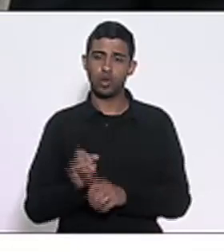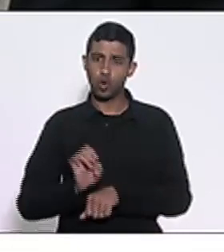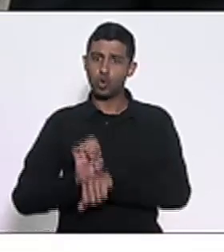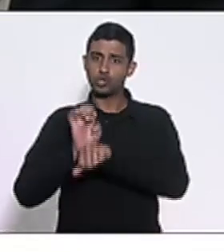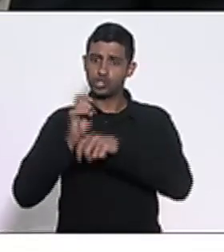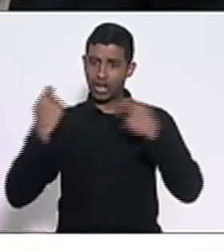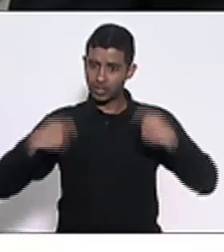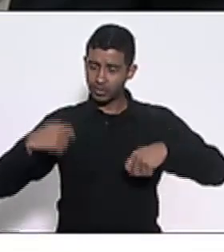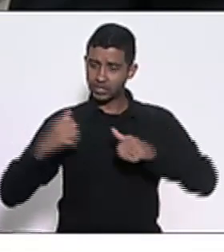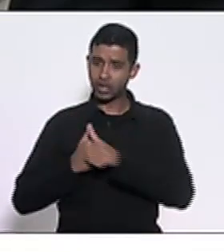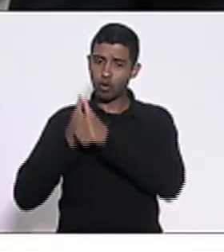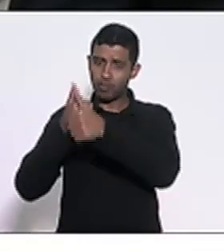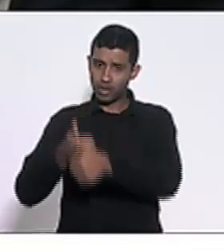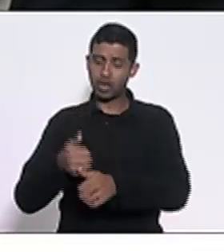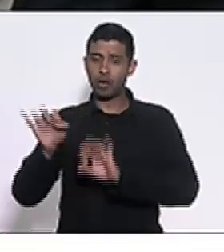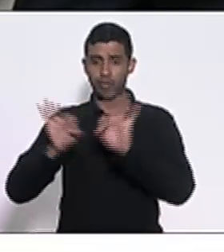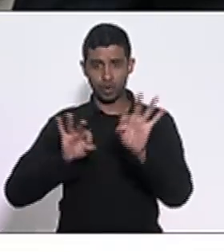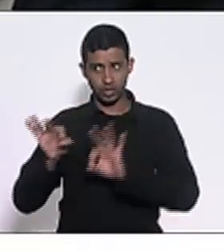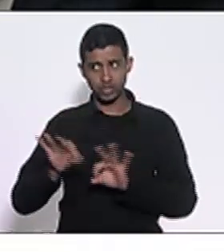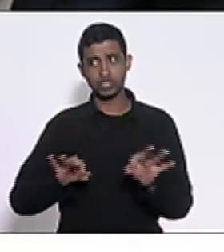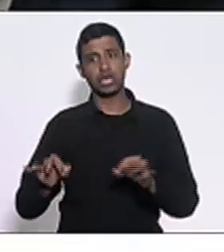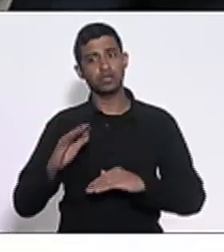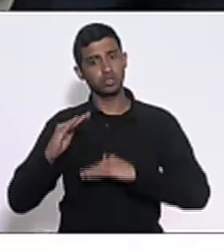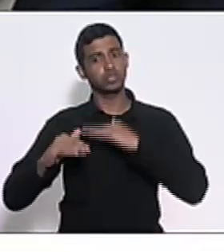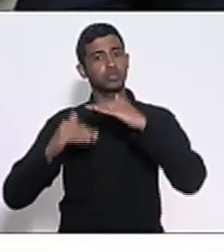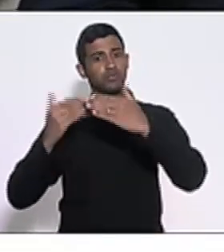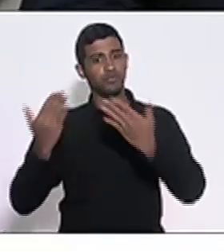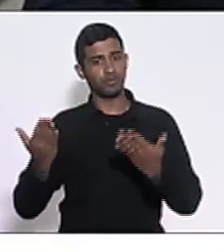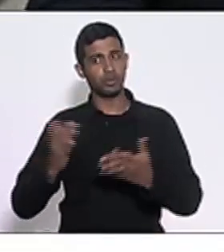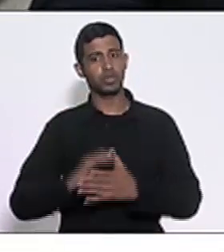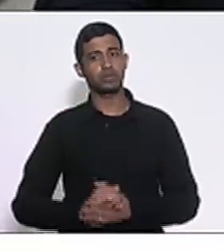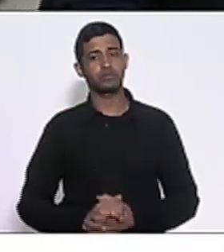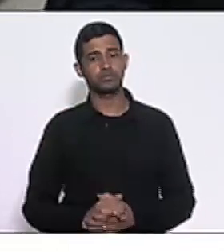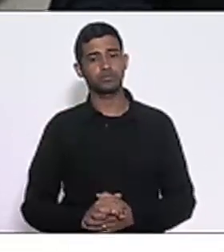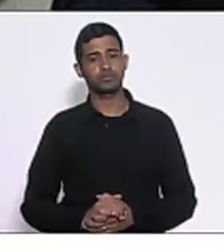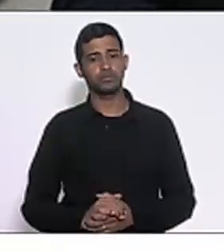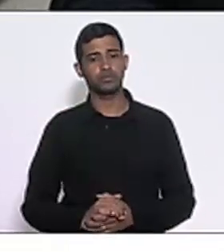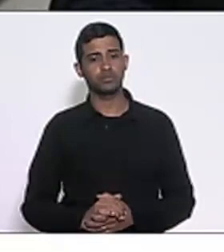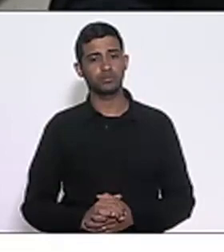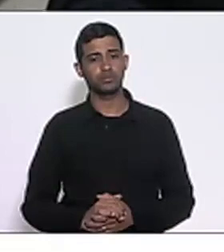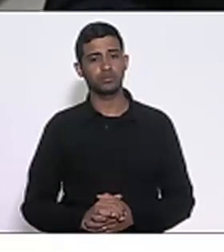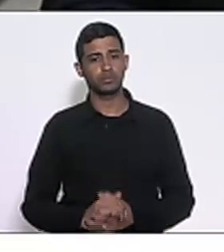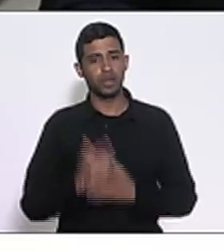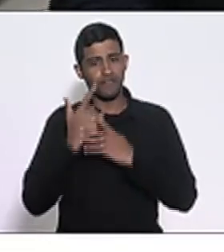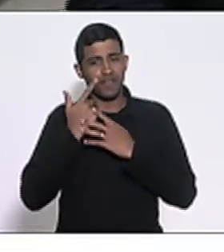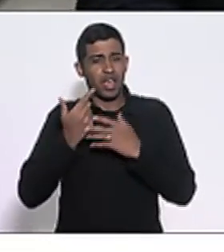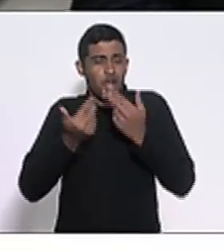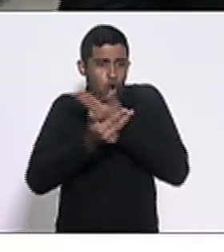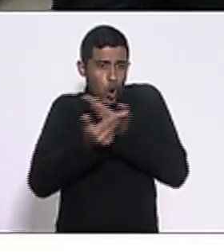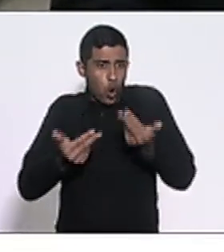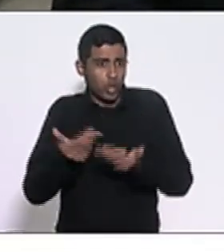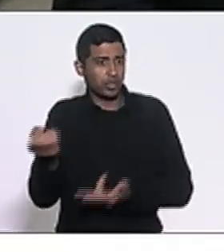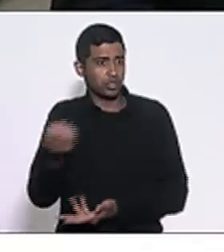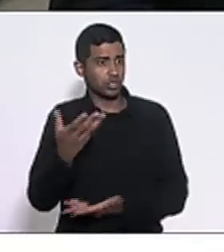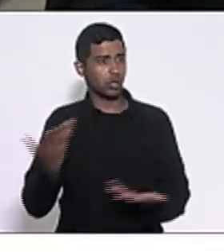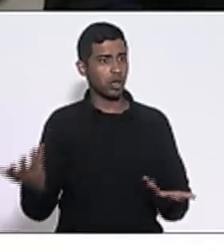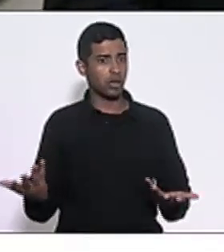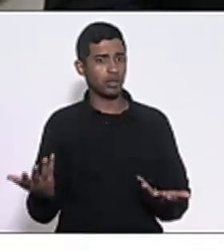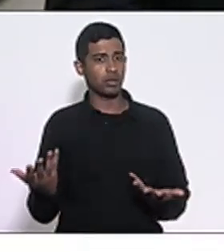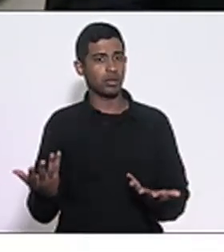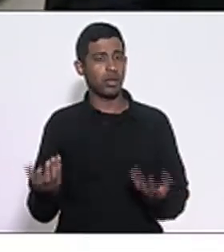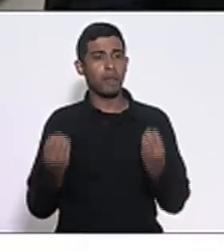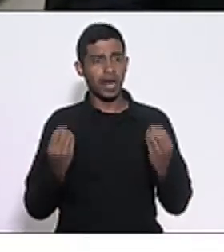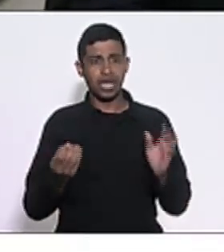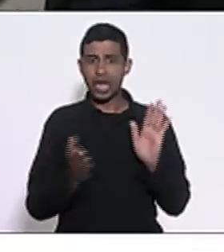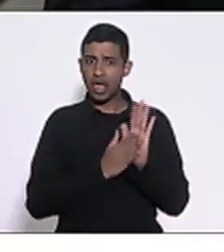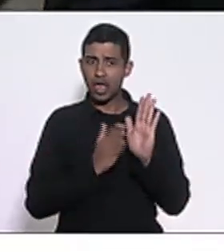Estado tem que acompanhar o processo de desenvolvimento das coisas novas, para poder ofertar ao